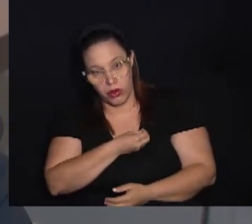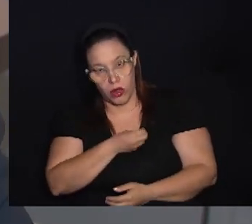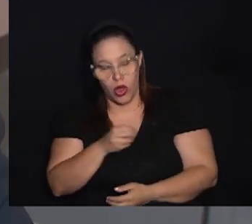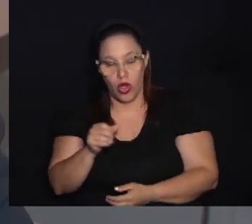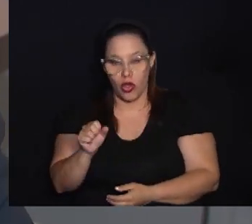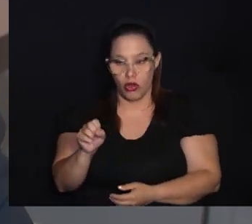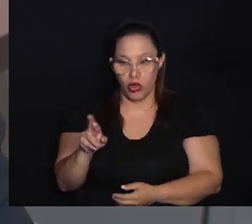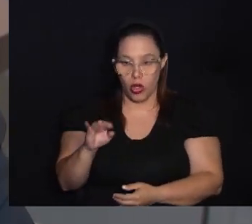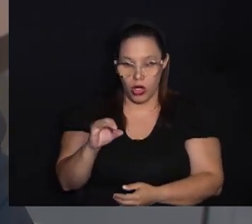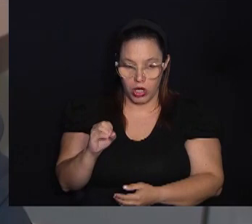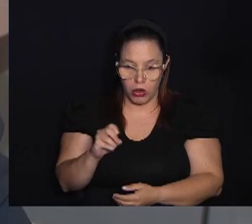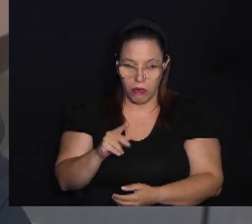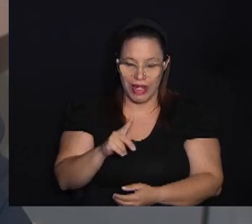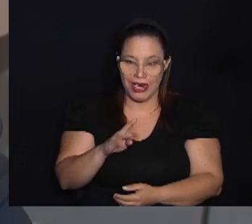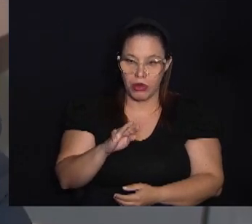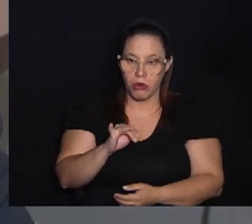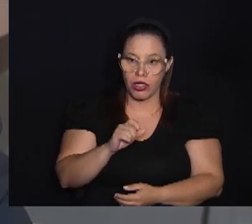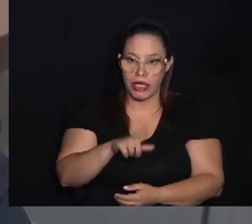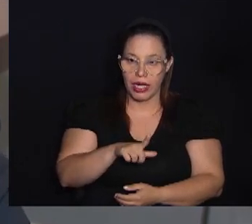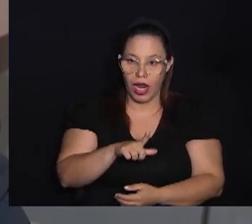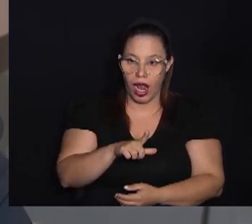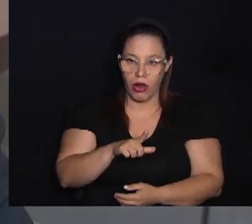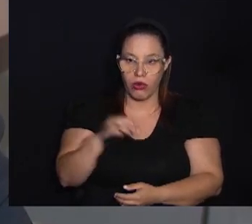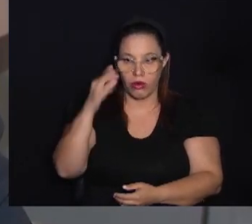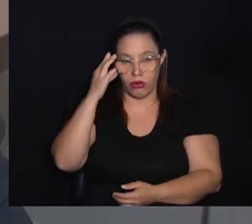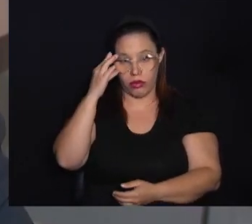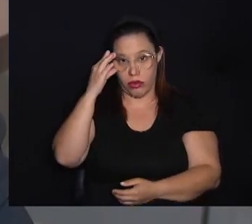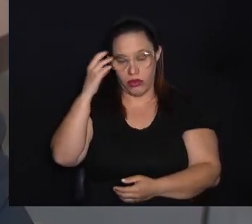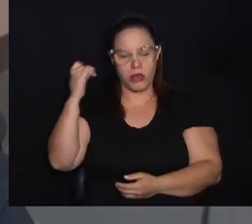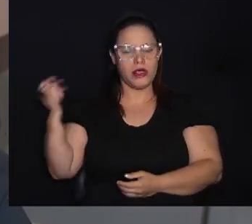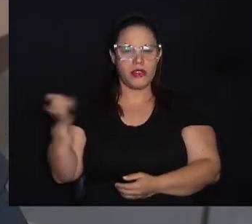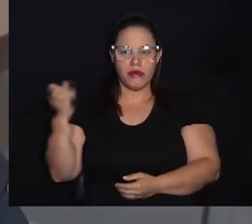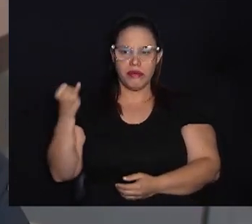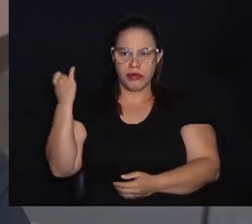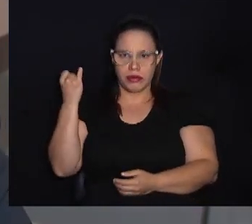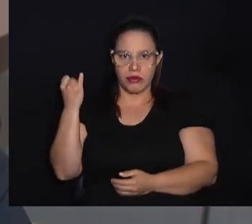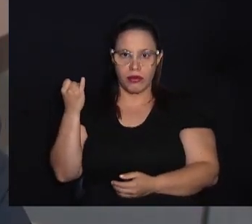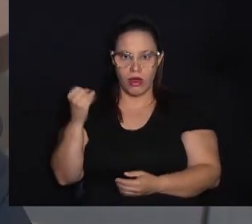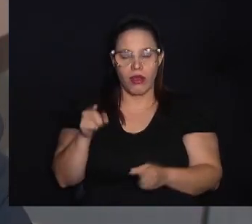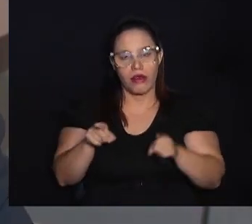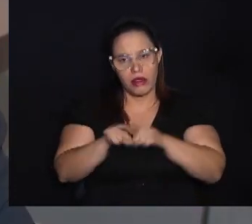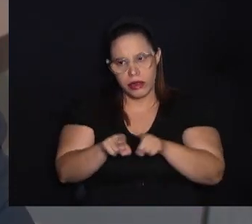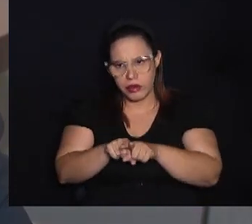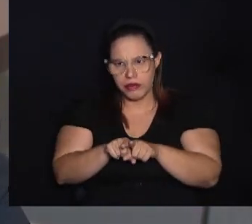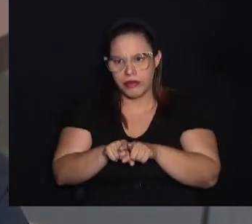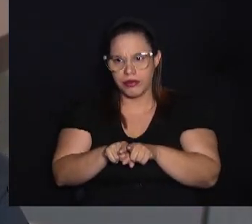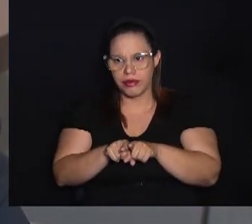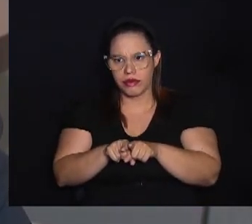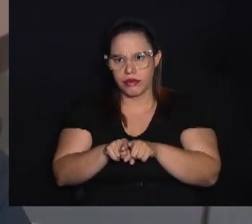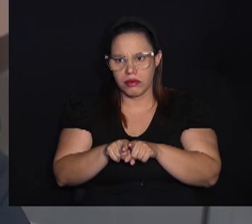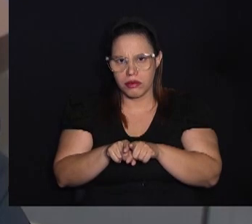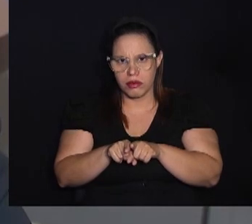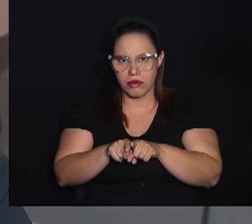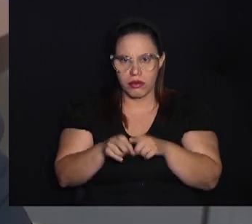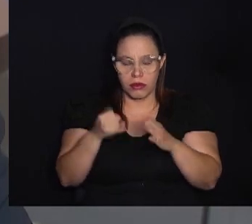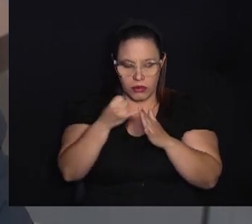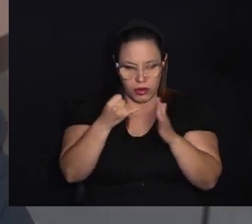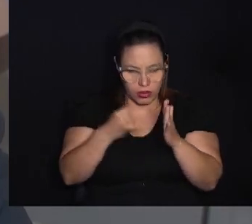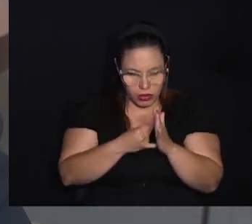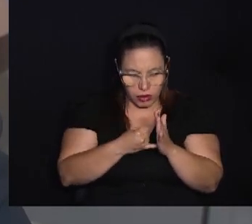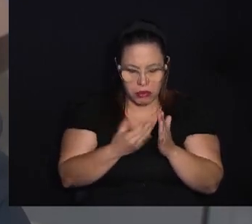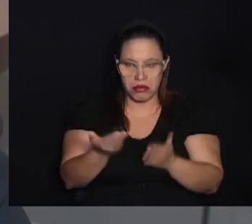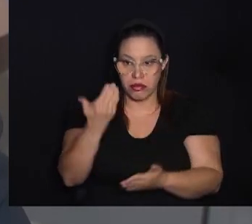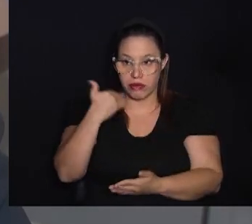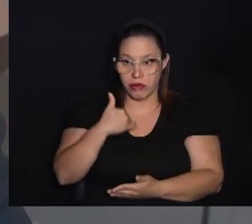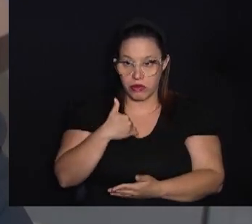sócio patrimonial, né? Repercussões patrimoniais importantíssimas, e também institui para si